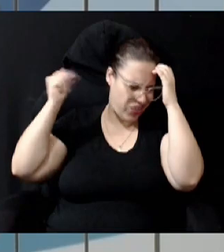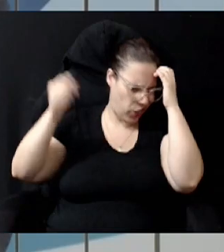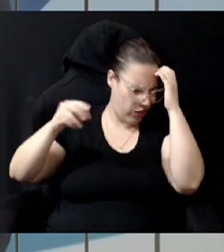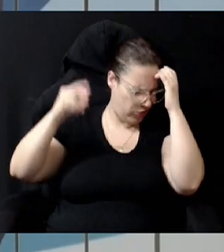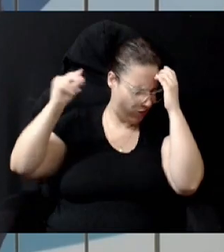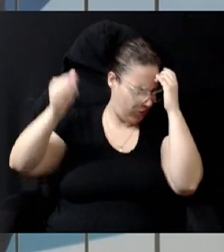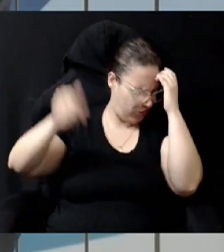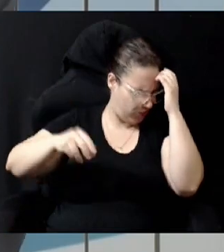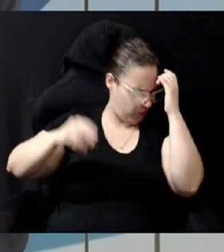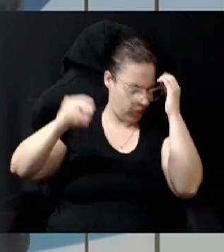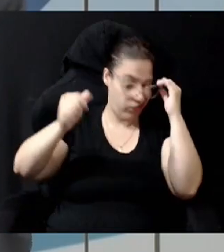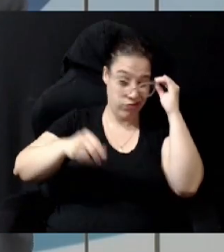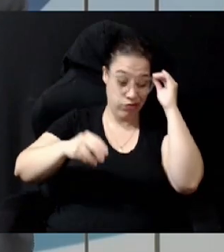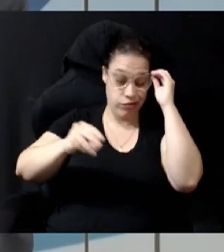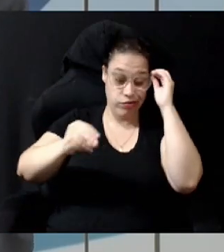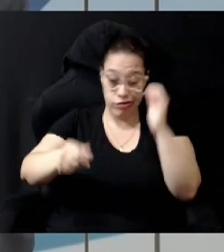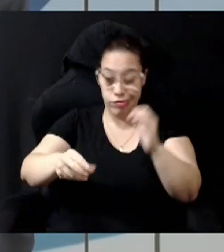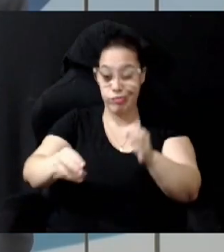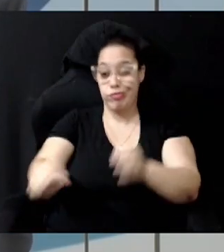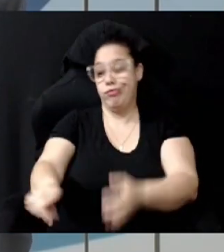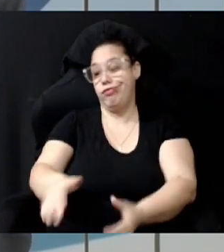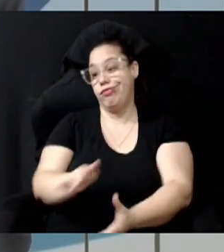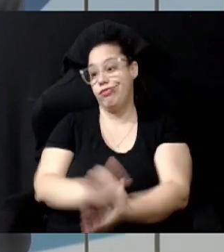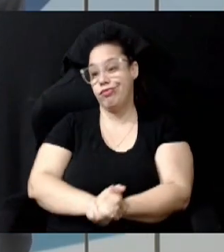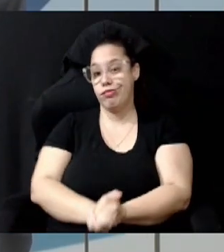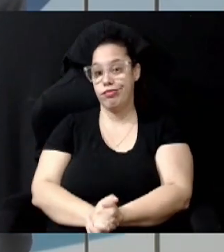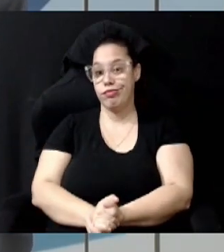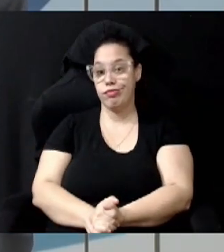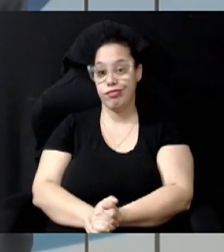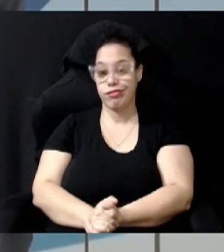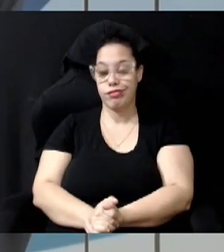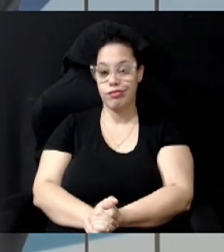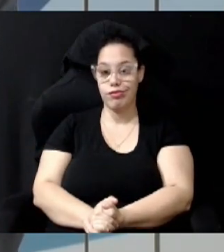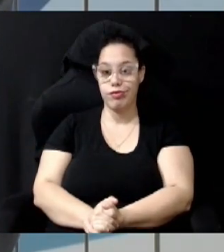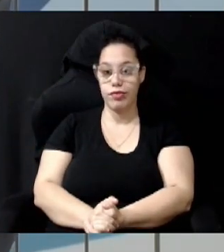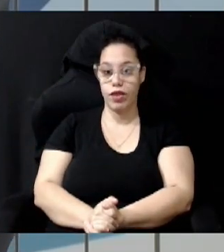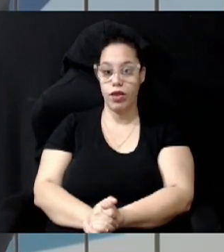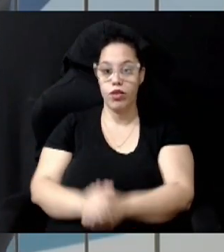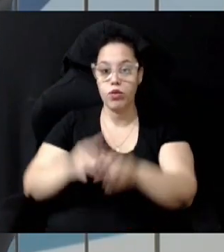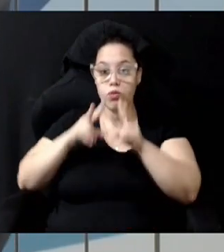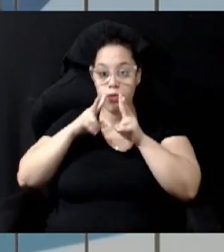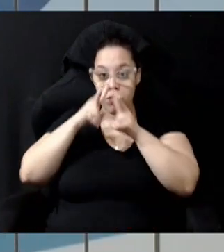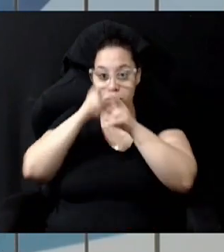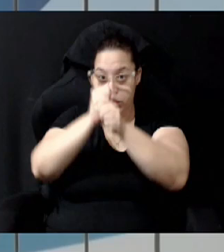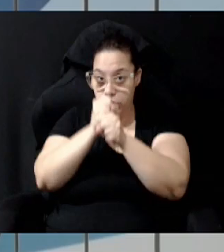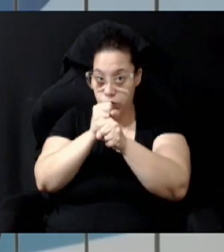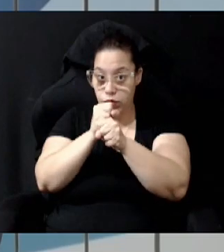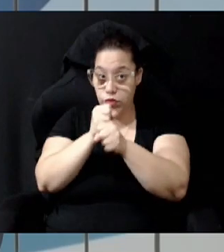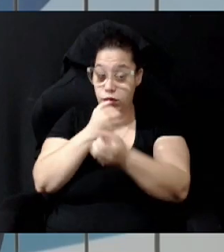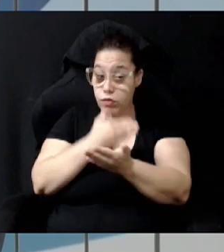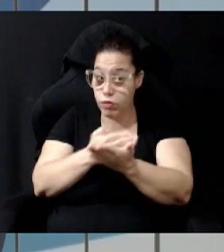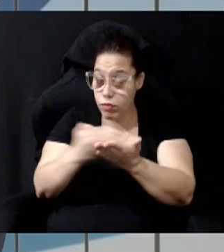Desde sempre, com muito mais força a partir